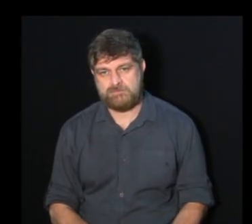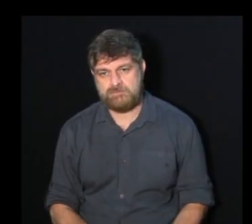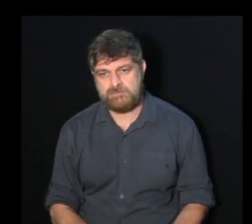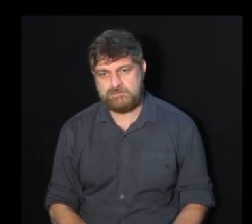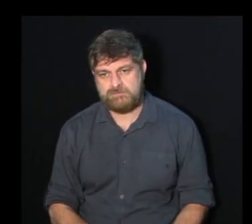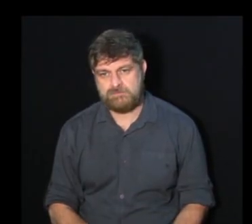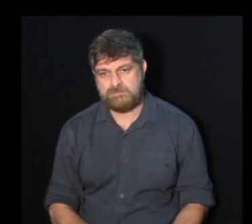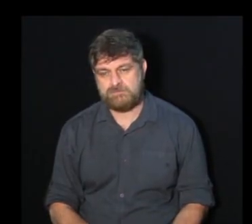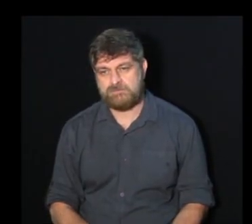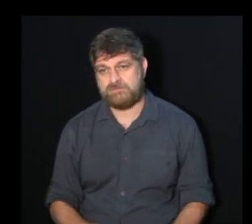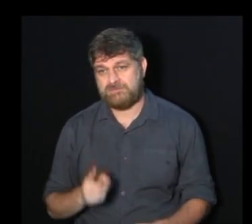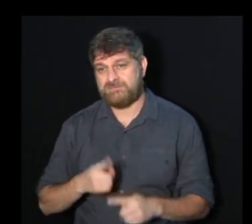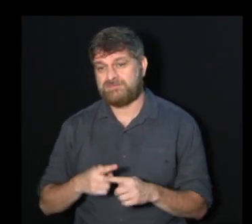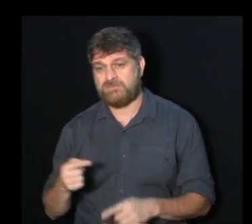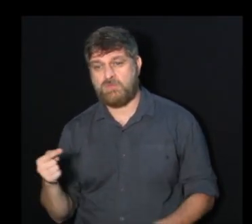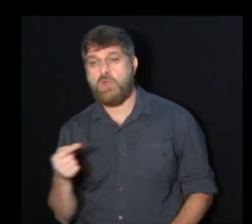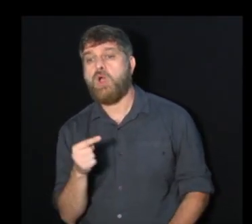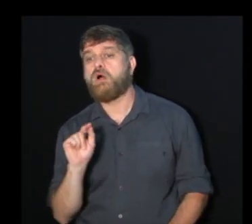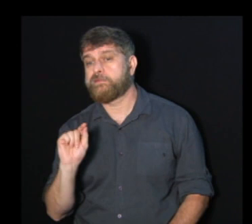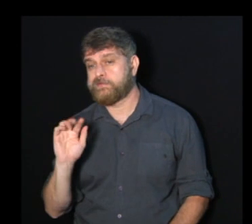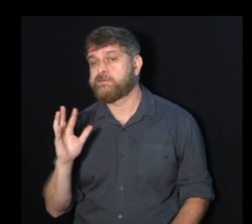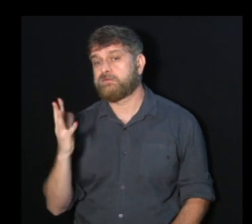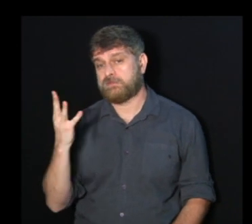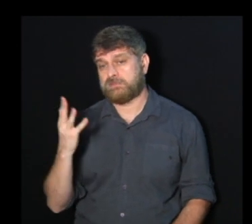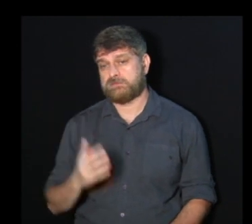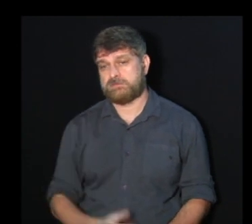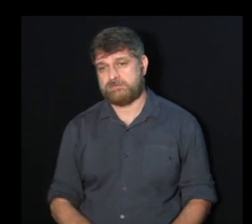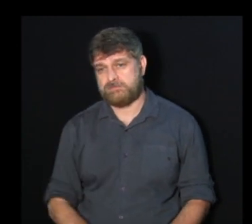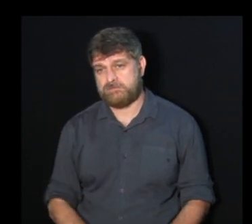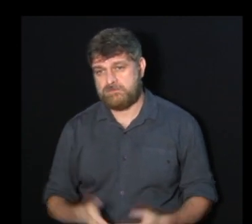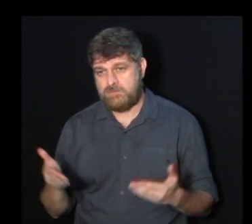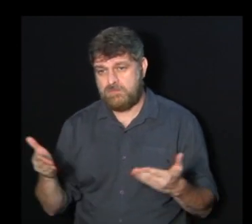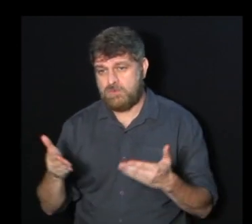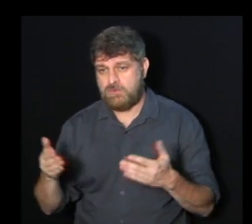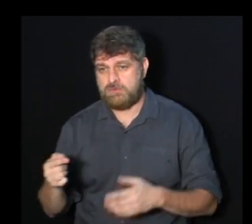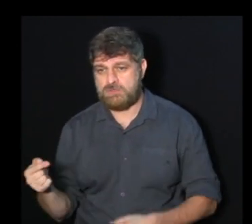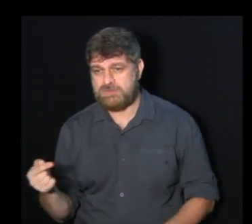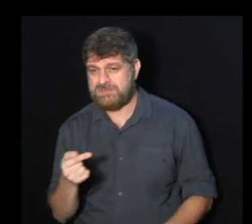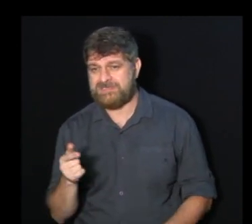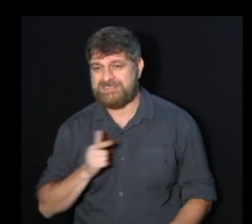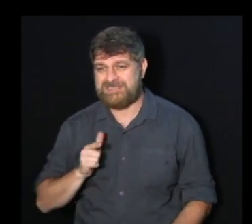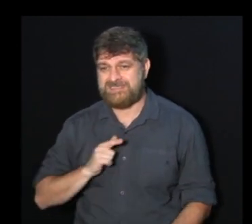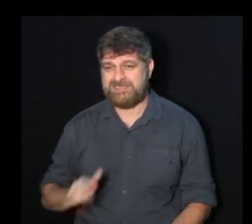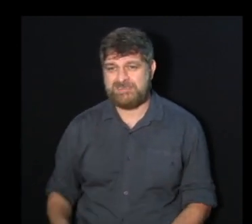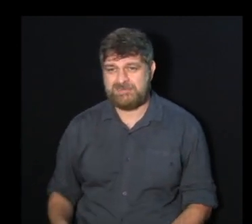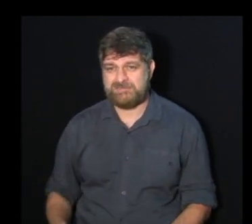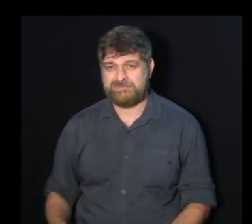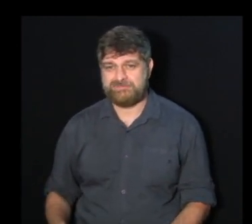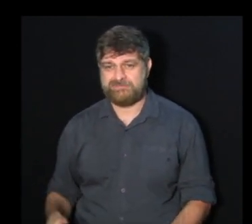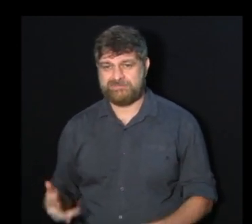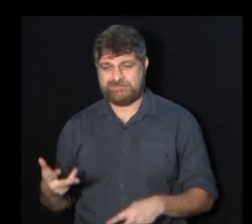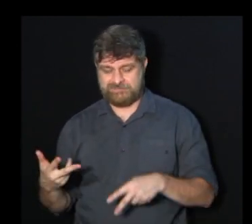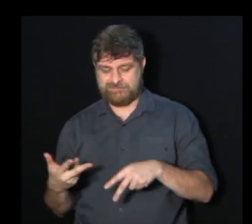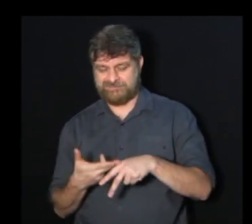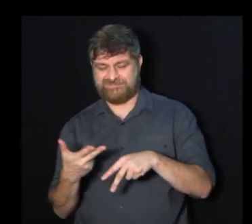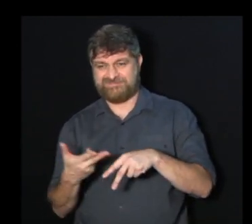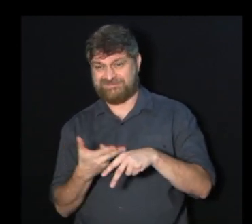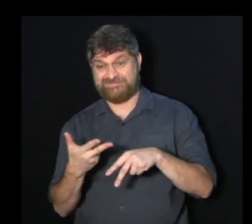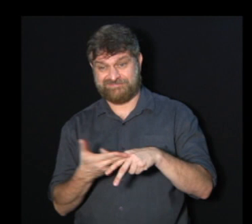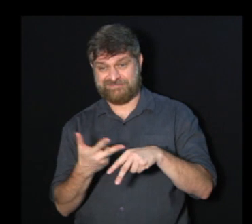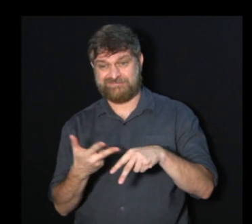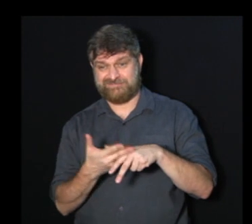Por quê? Por conta disso daí, ó. Hoje a gente chama isso de tratamento padrão ouro na ciência.